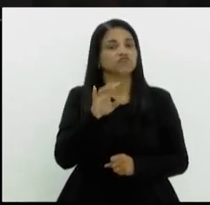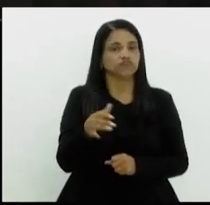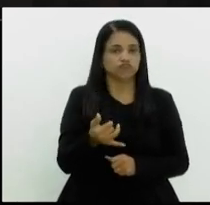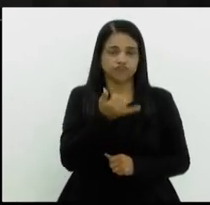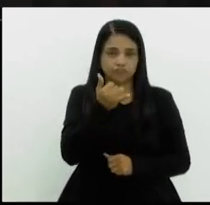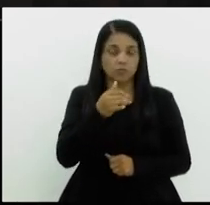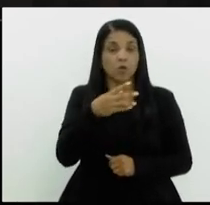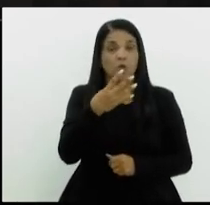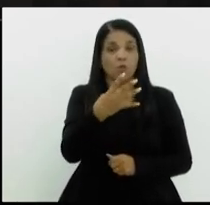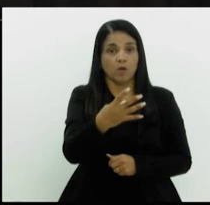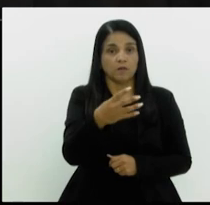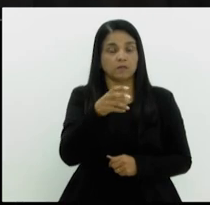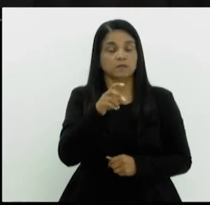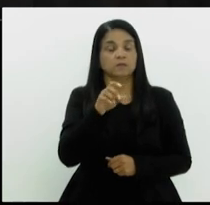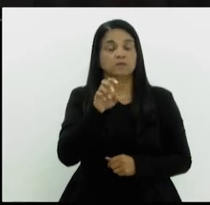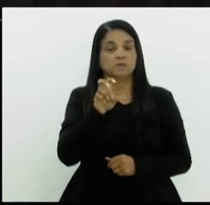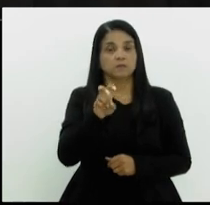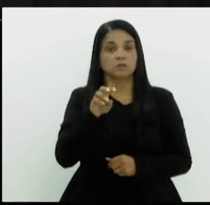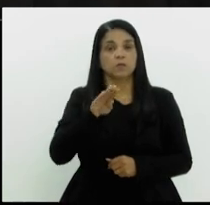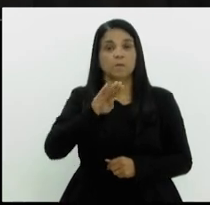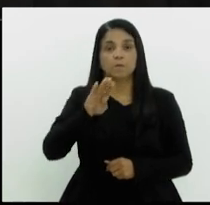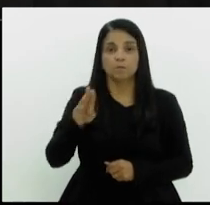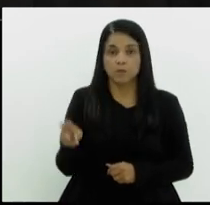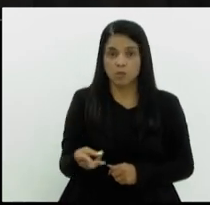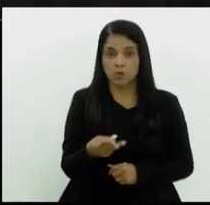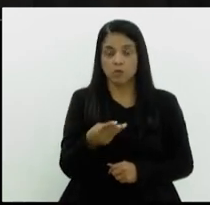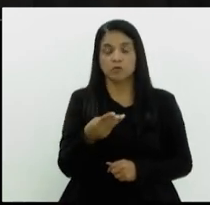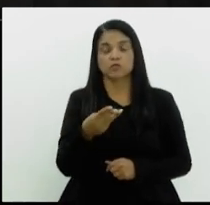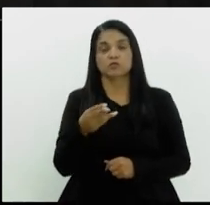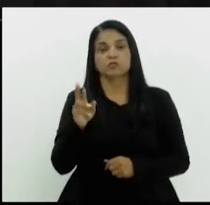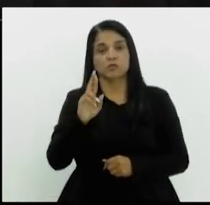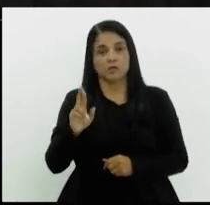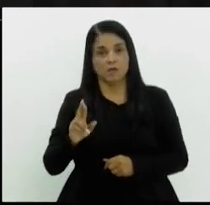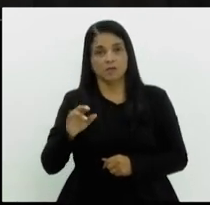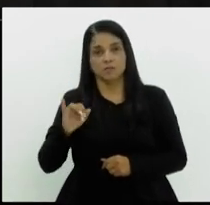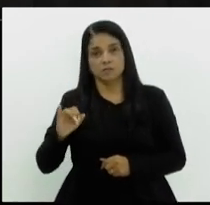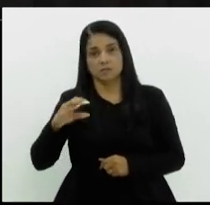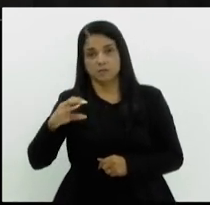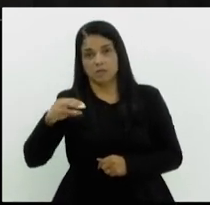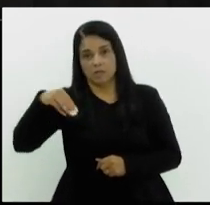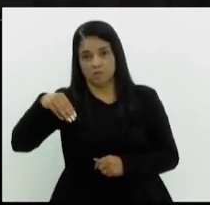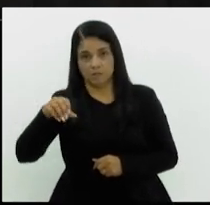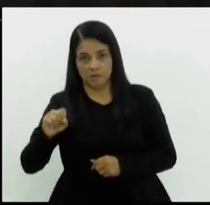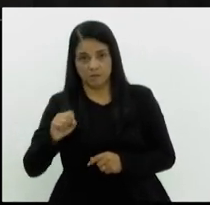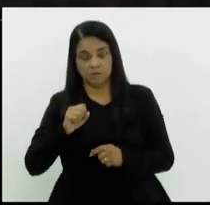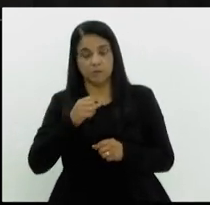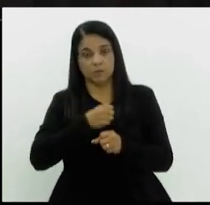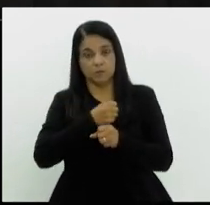45 bilhões de reais de ICMS para 25, para 2025,